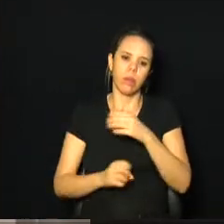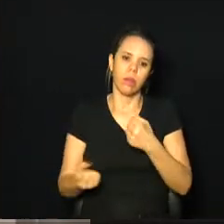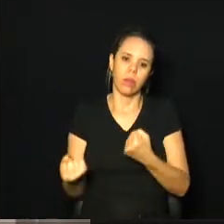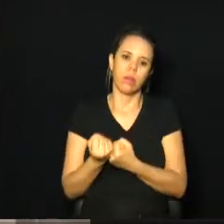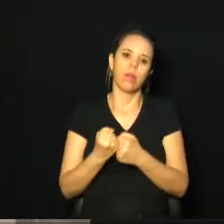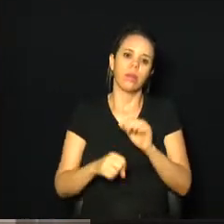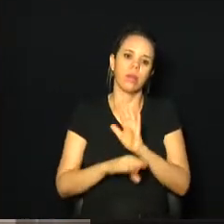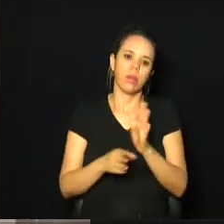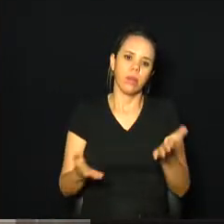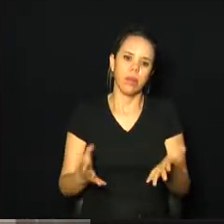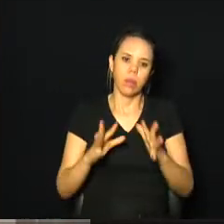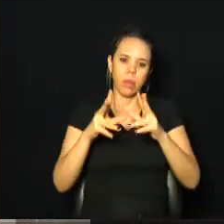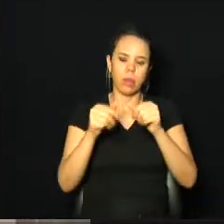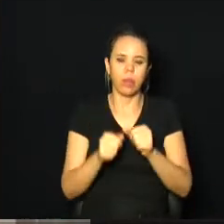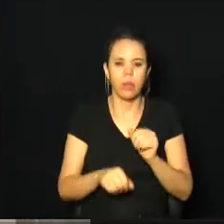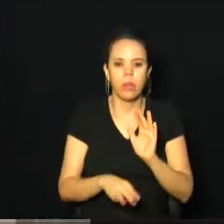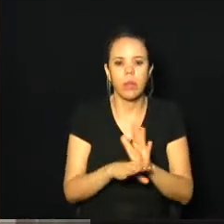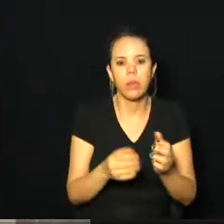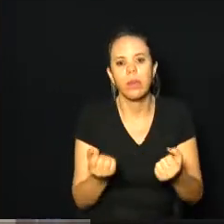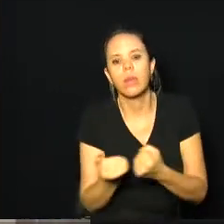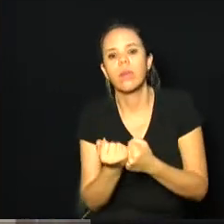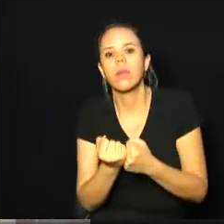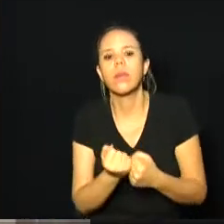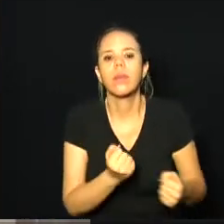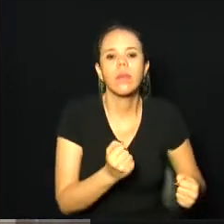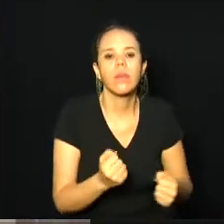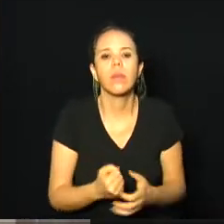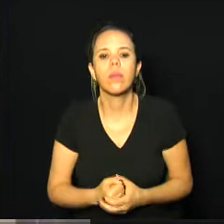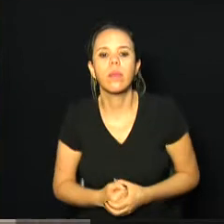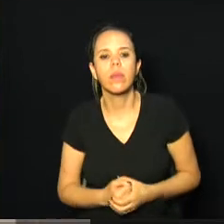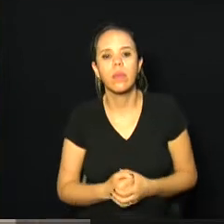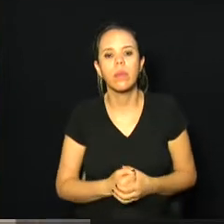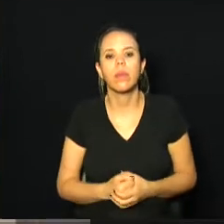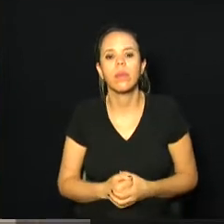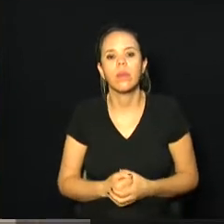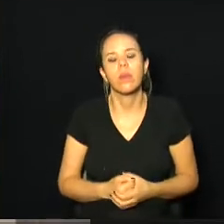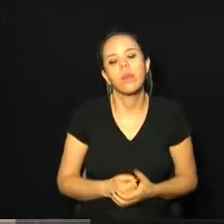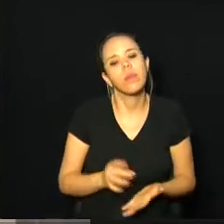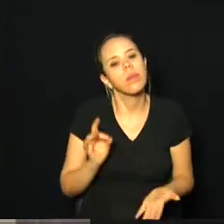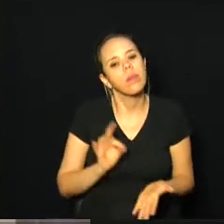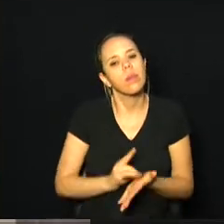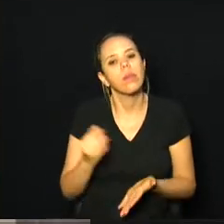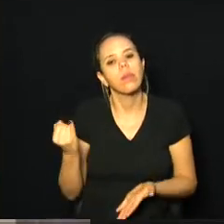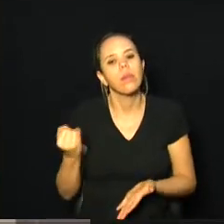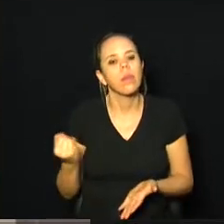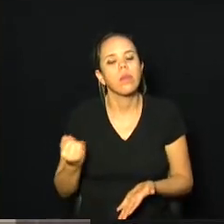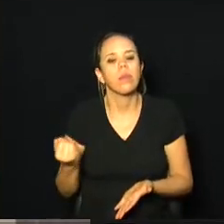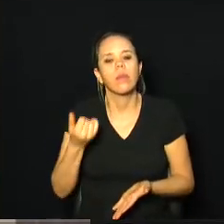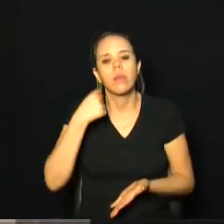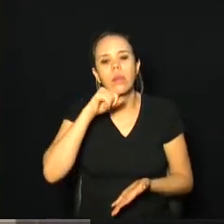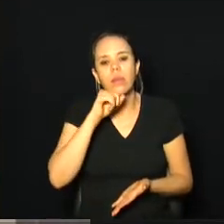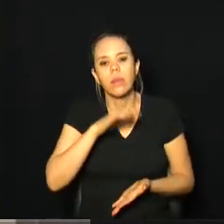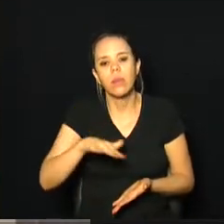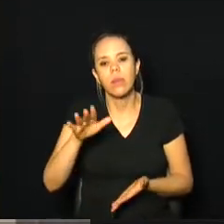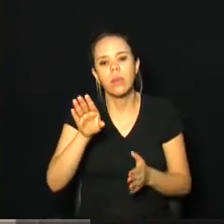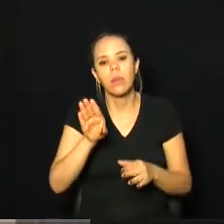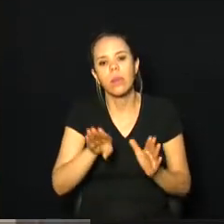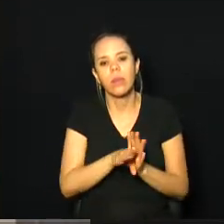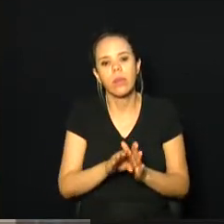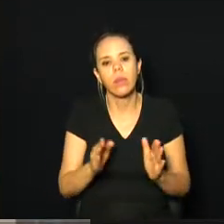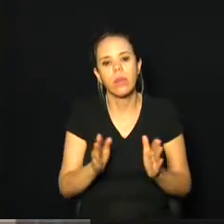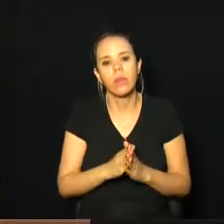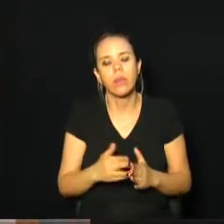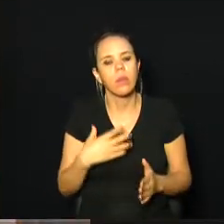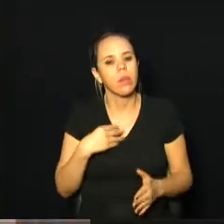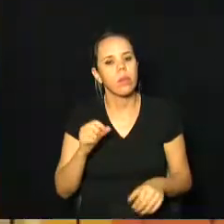também a todos que estão nos apoiando, que isso é realmente importante. As mães que chegam em casa e falam, meu filho não